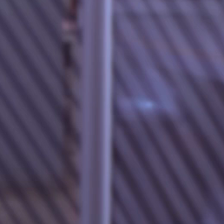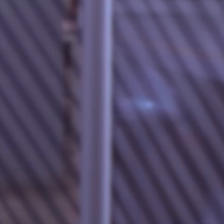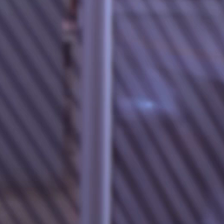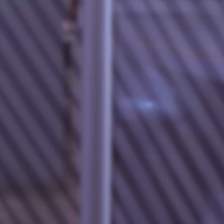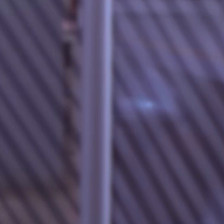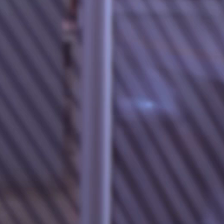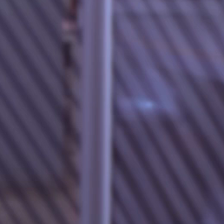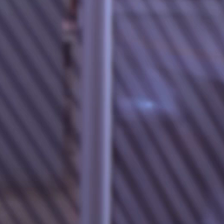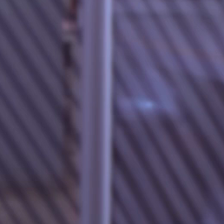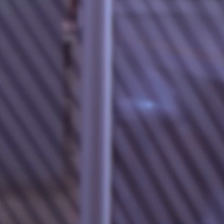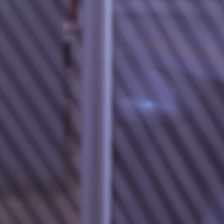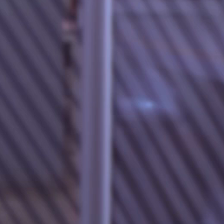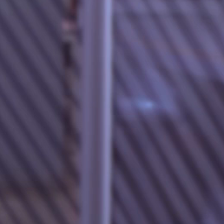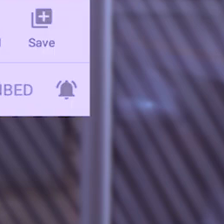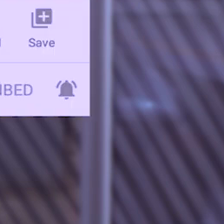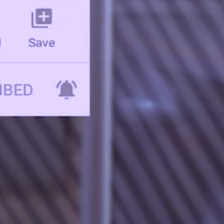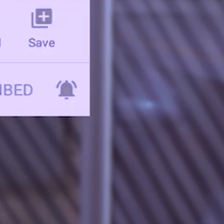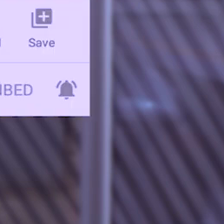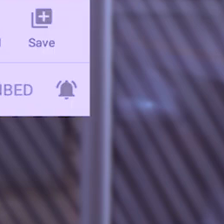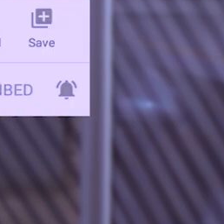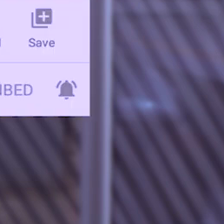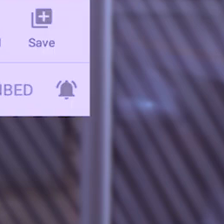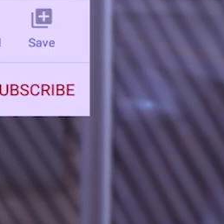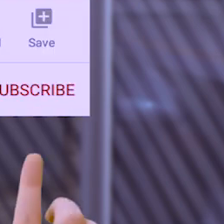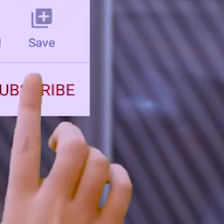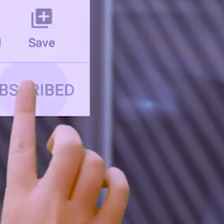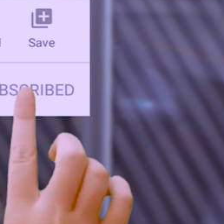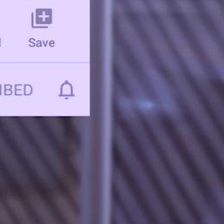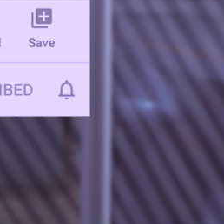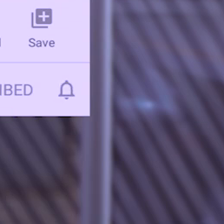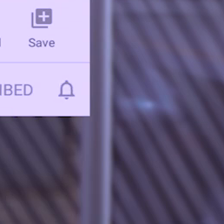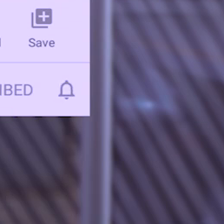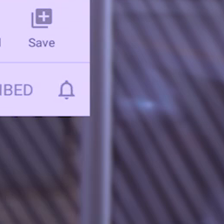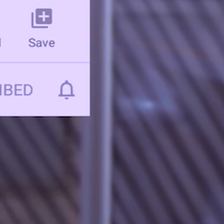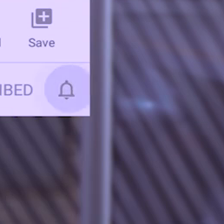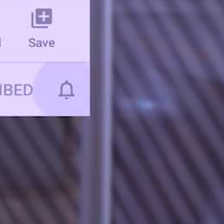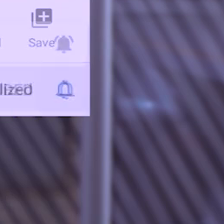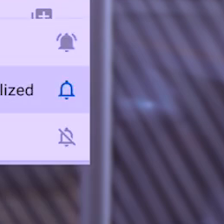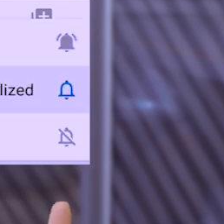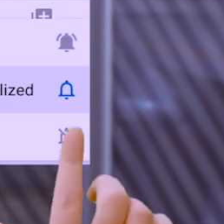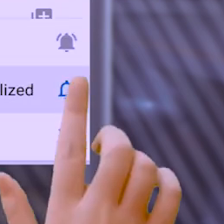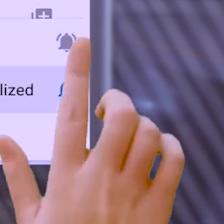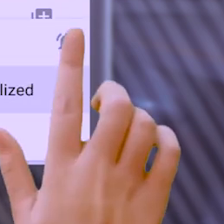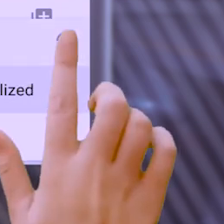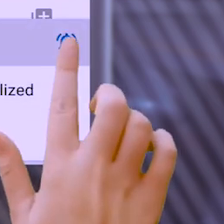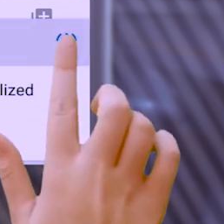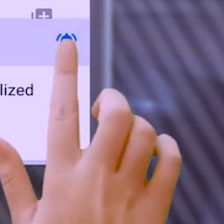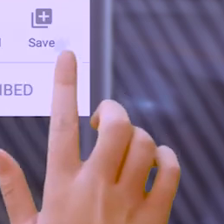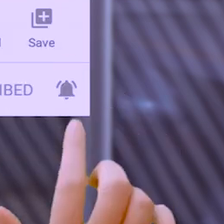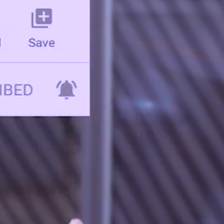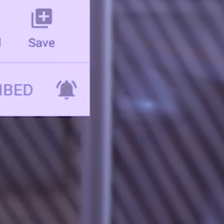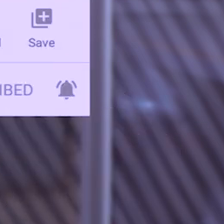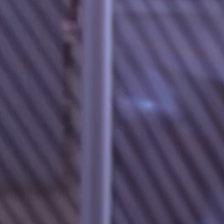Para obter mais informações, não se esqueça de curtir e subscrever no canal social media GMTV e clique também no botão